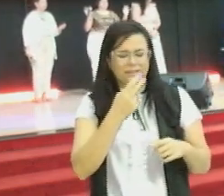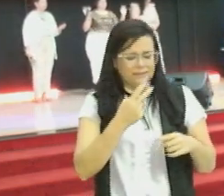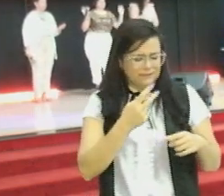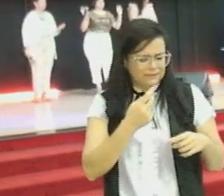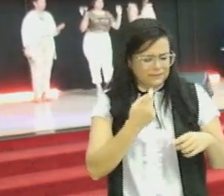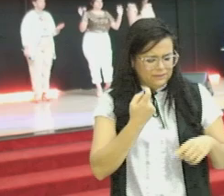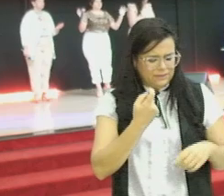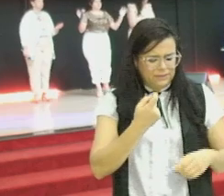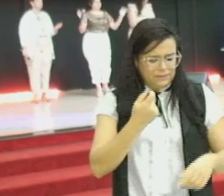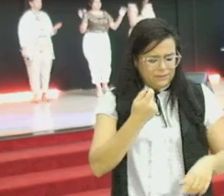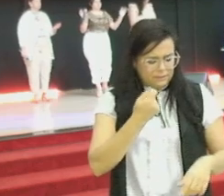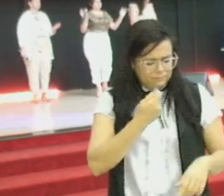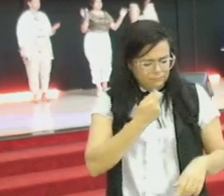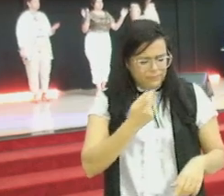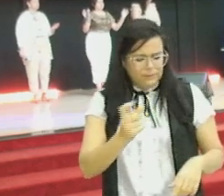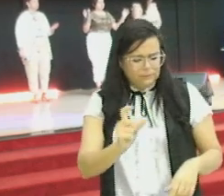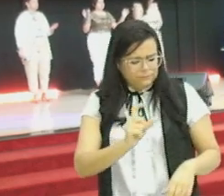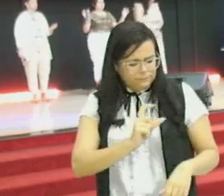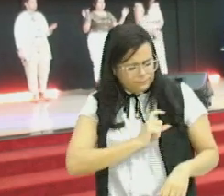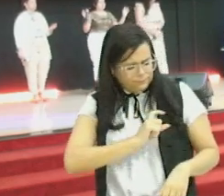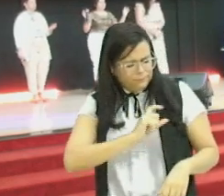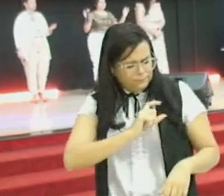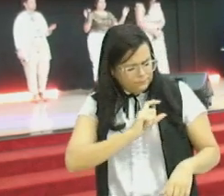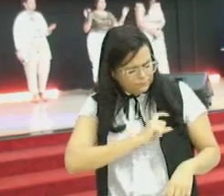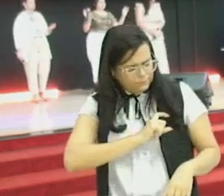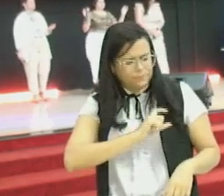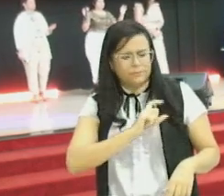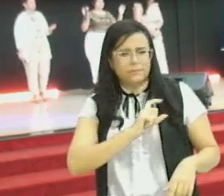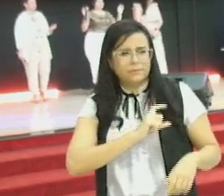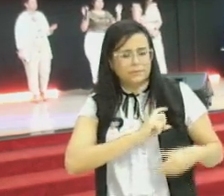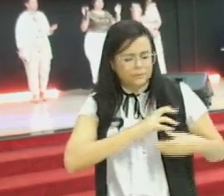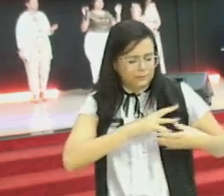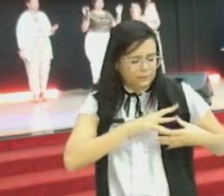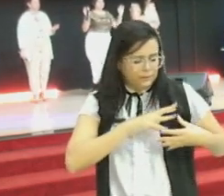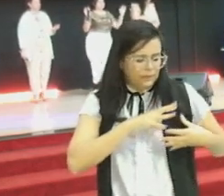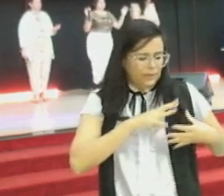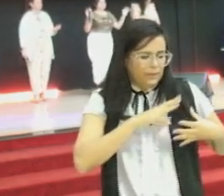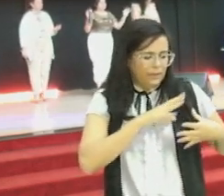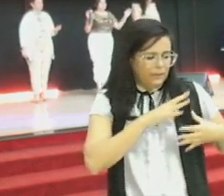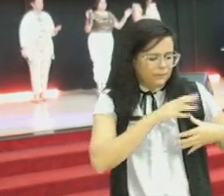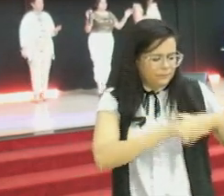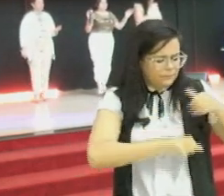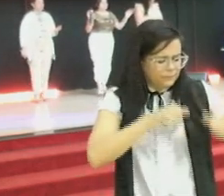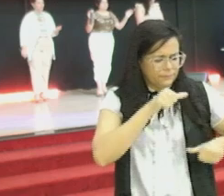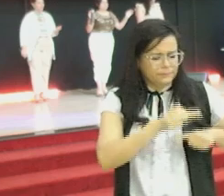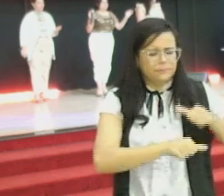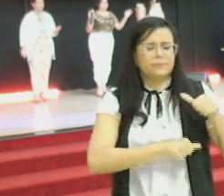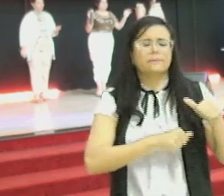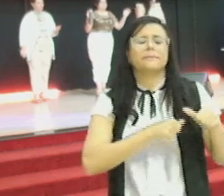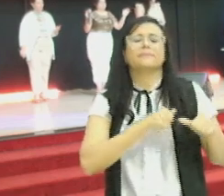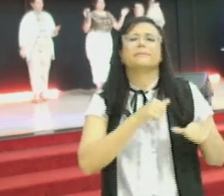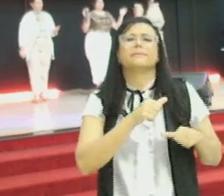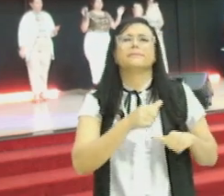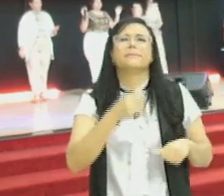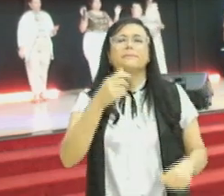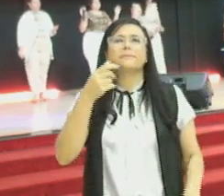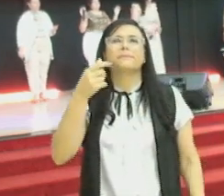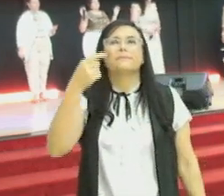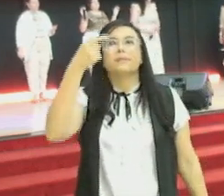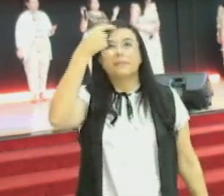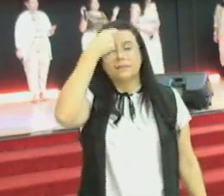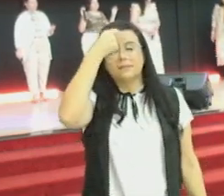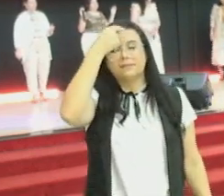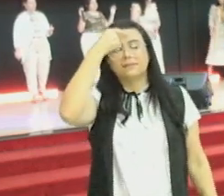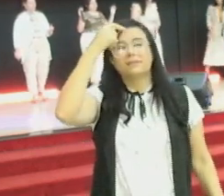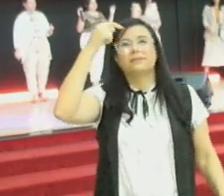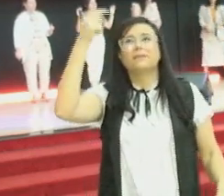tua palavra mexe com a gente, a tua palavra muda a nossa história, a tua palavra muda a nossa mente, Pai, e